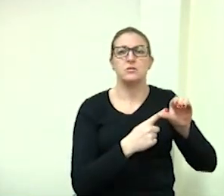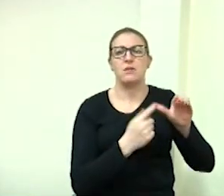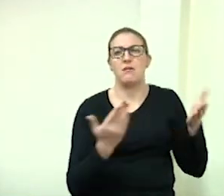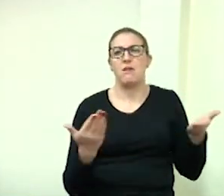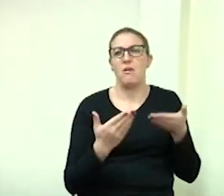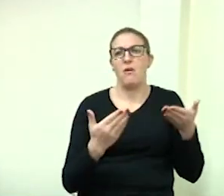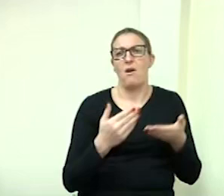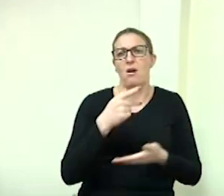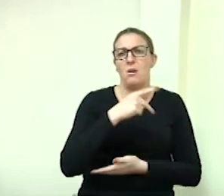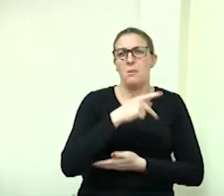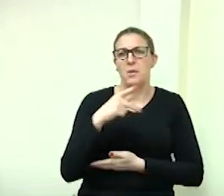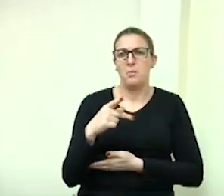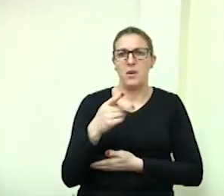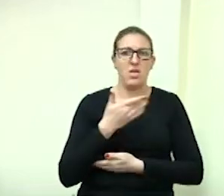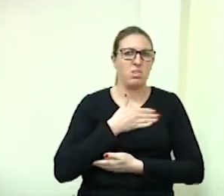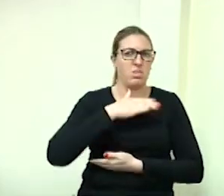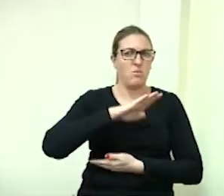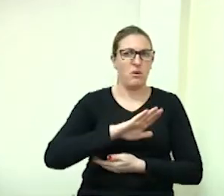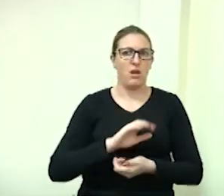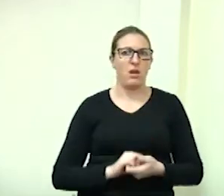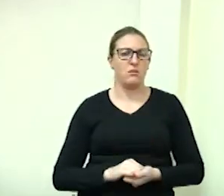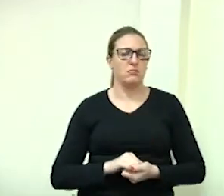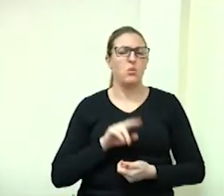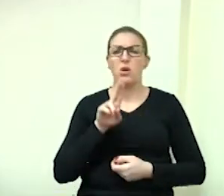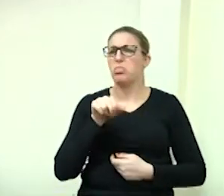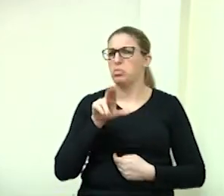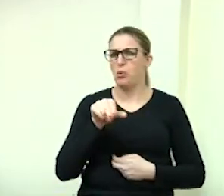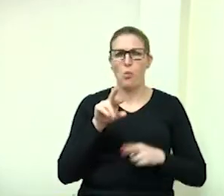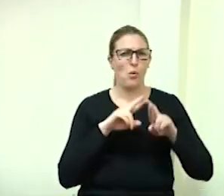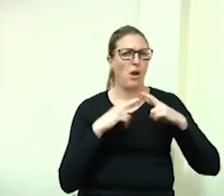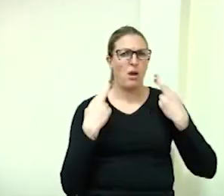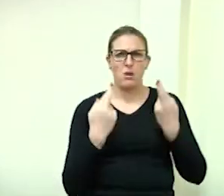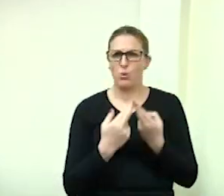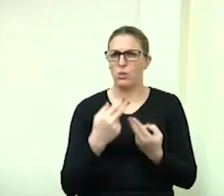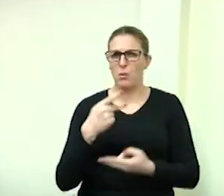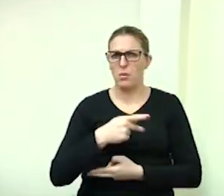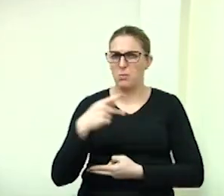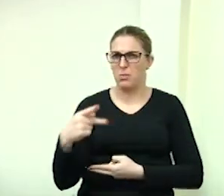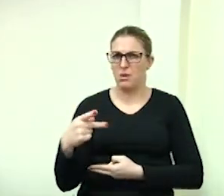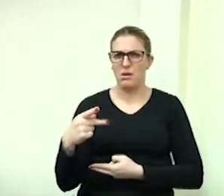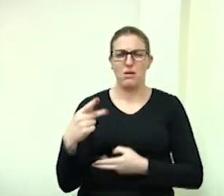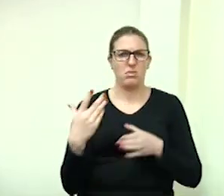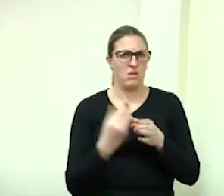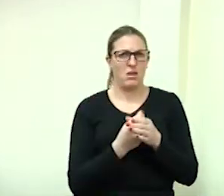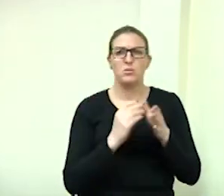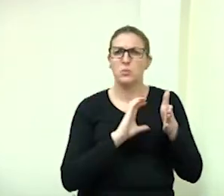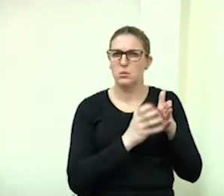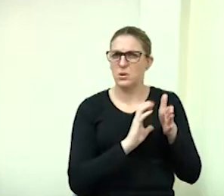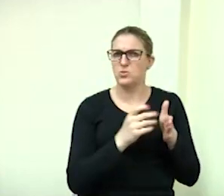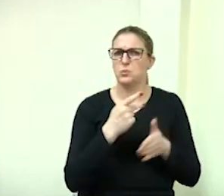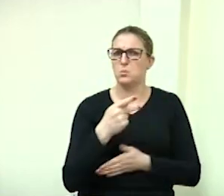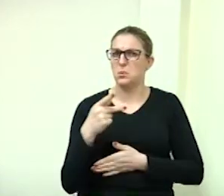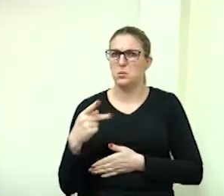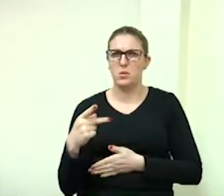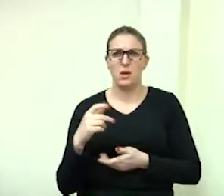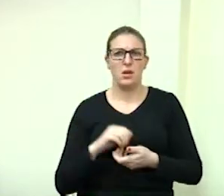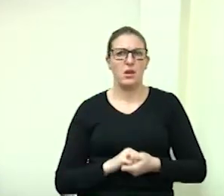isso nunca foi reunião do PP nunca foi debate dos progressistas